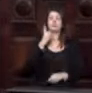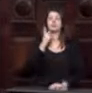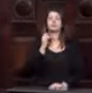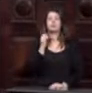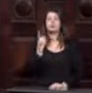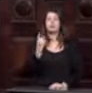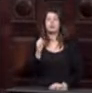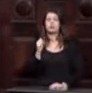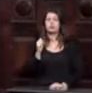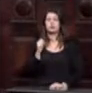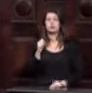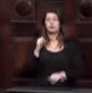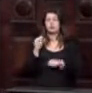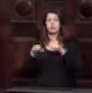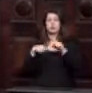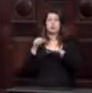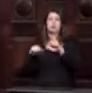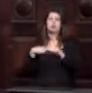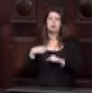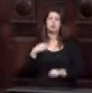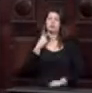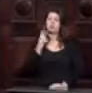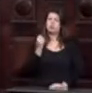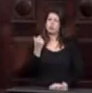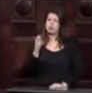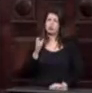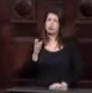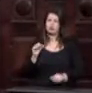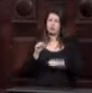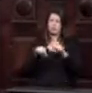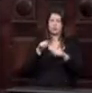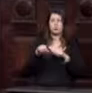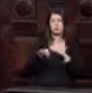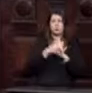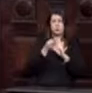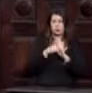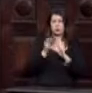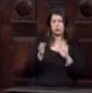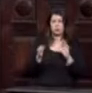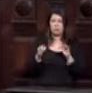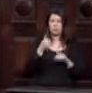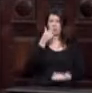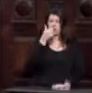despesa obrigatória liquidada no exercício de 2015, corrigida em